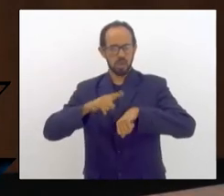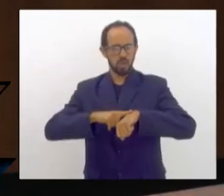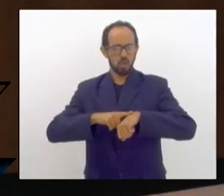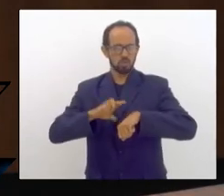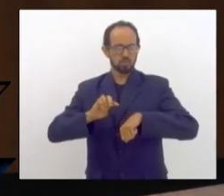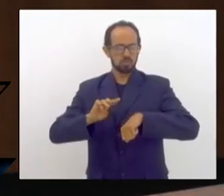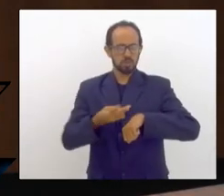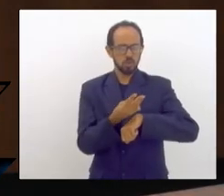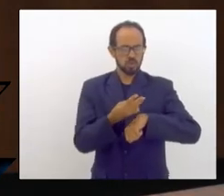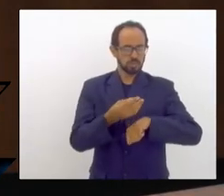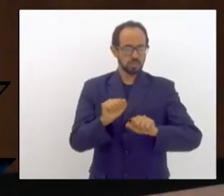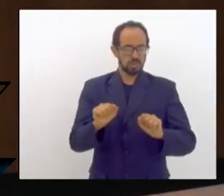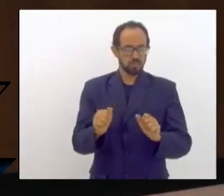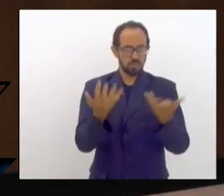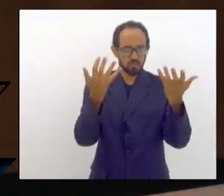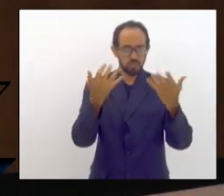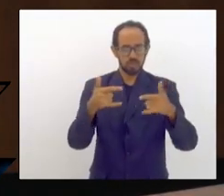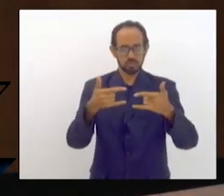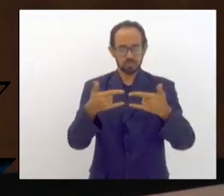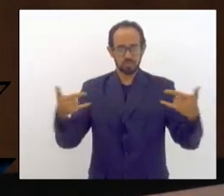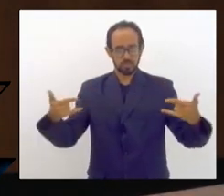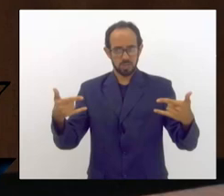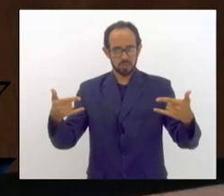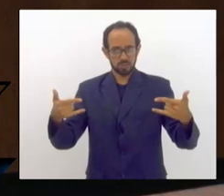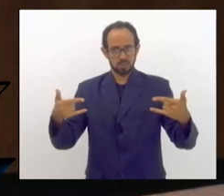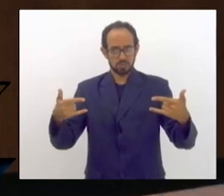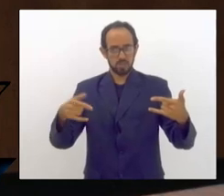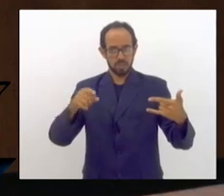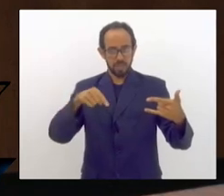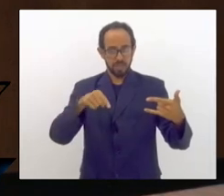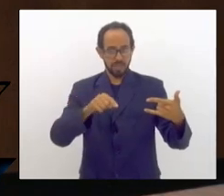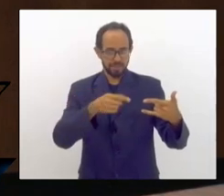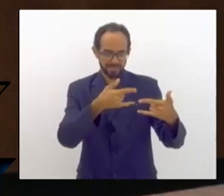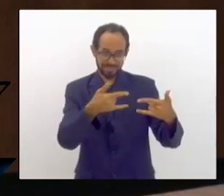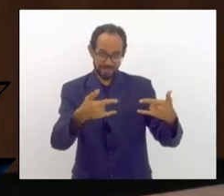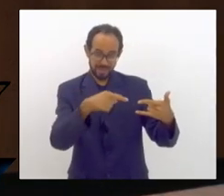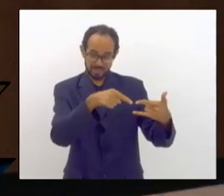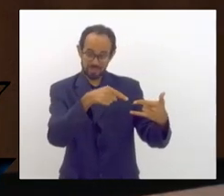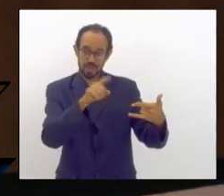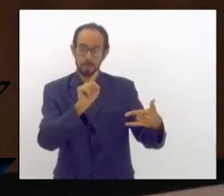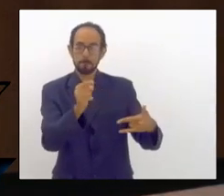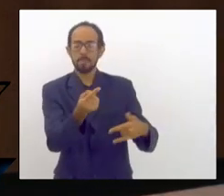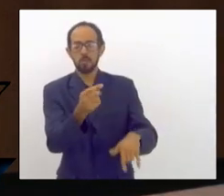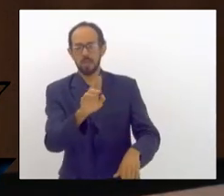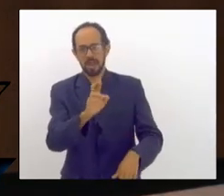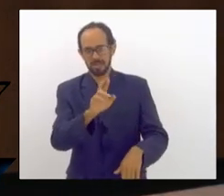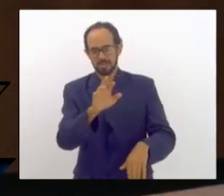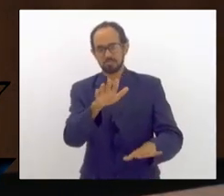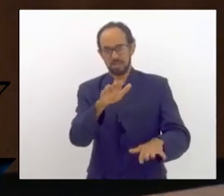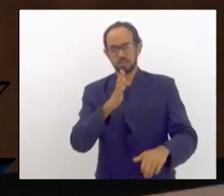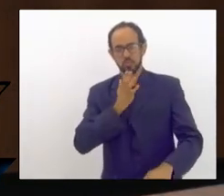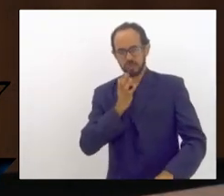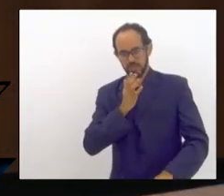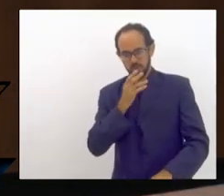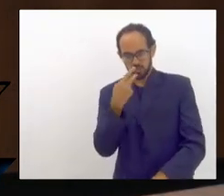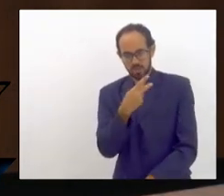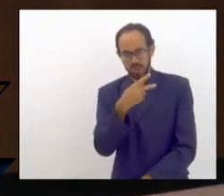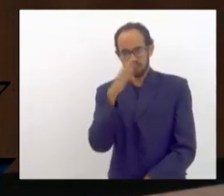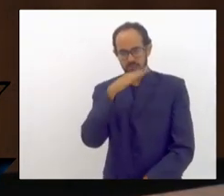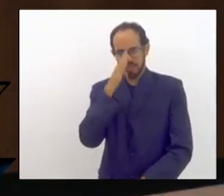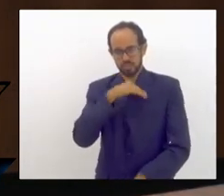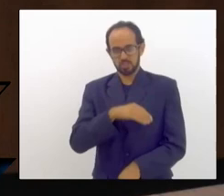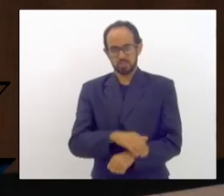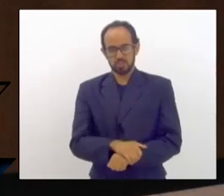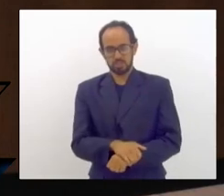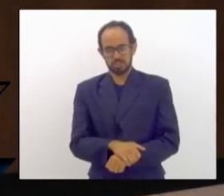num evento que o ingresso custava R$1.000. Mas a burguesia, para ele, fede. Defendeu o voto